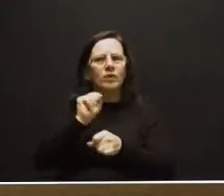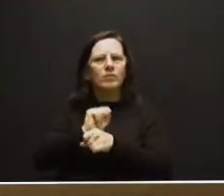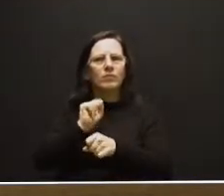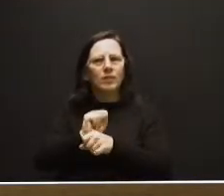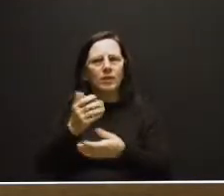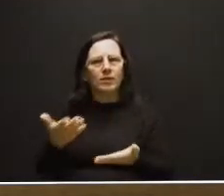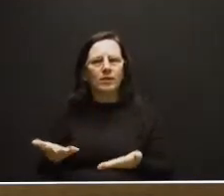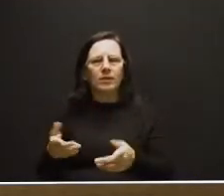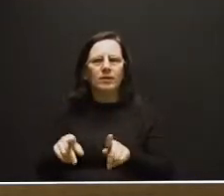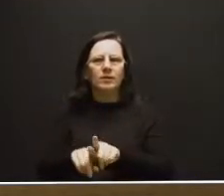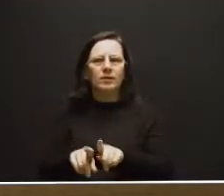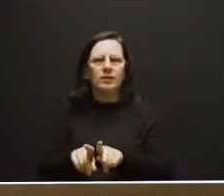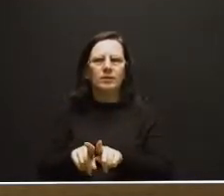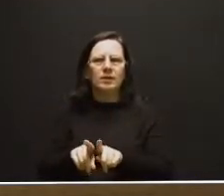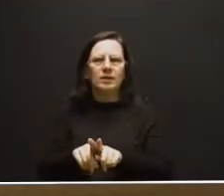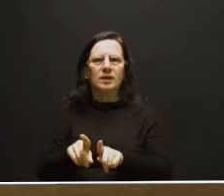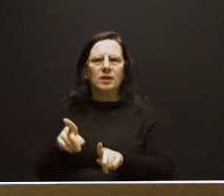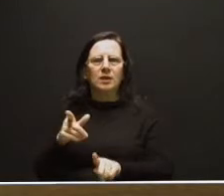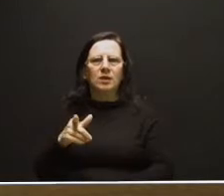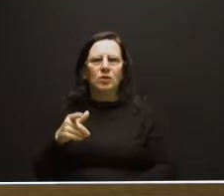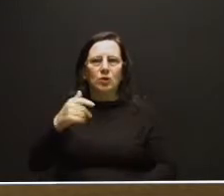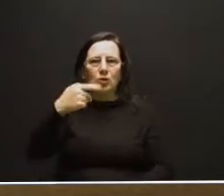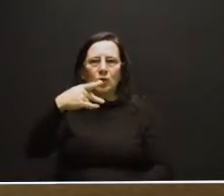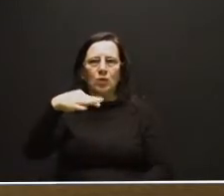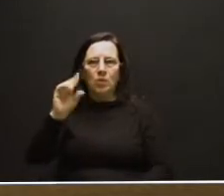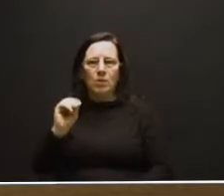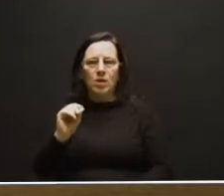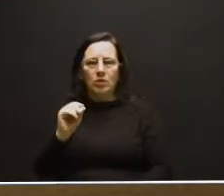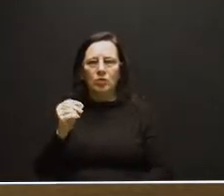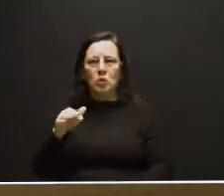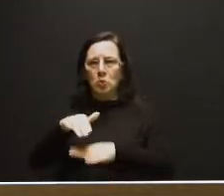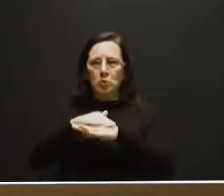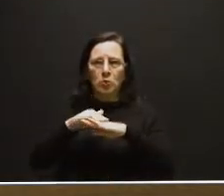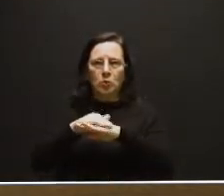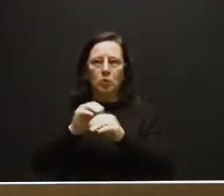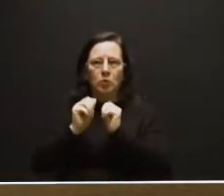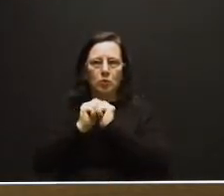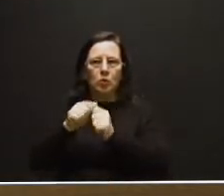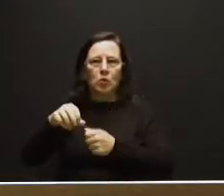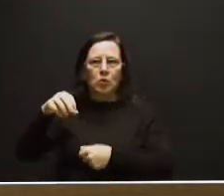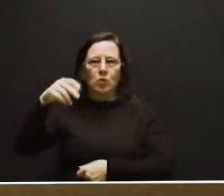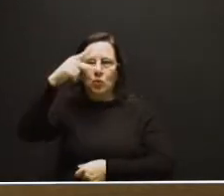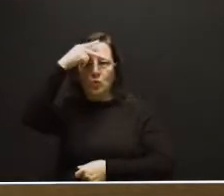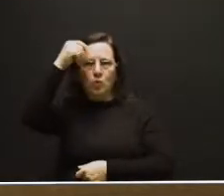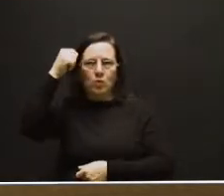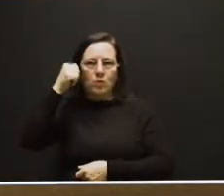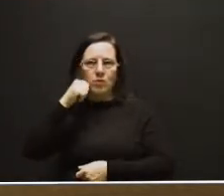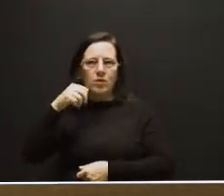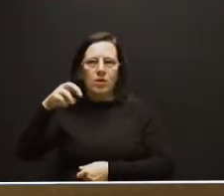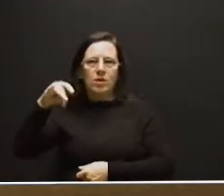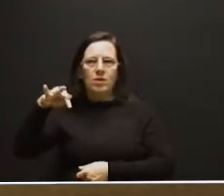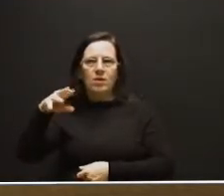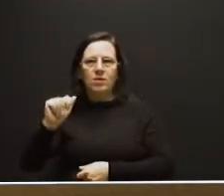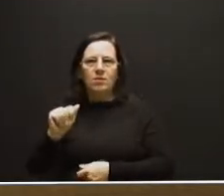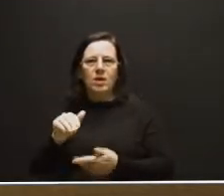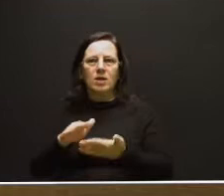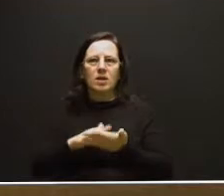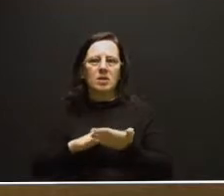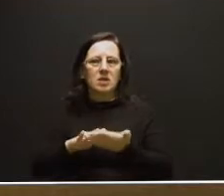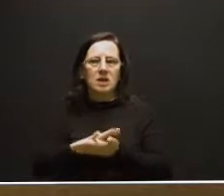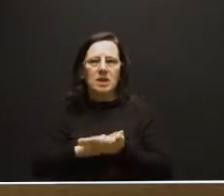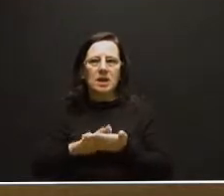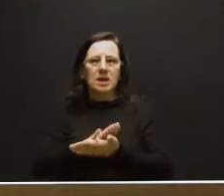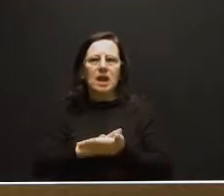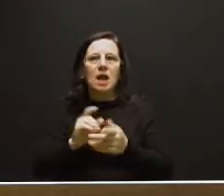muito chegado da nossa ex prefeita marcia rosa já deixou isso publicamente não é para todos nós aqui quem não gosta dela mas sabe que está quebrando o galho